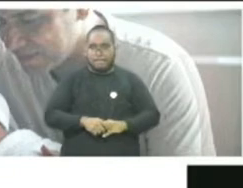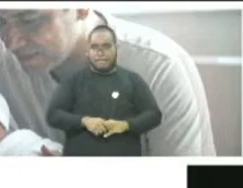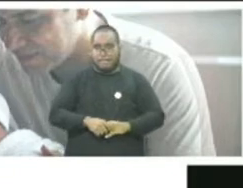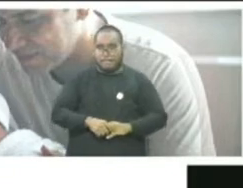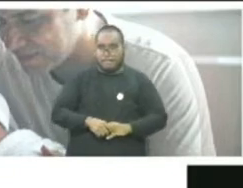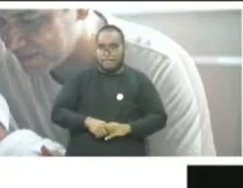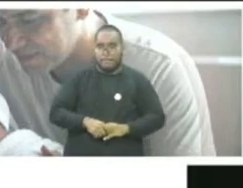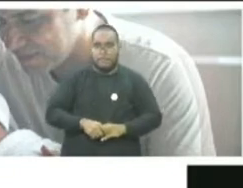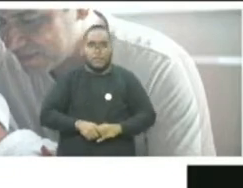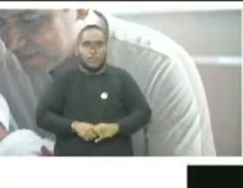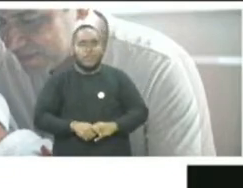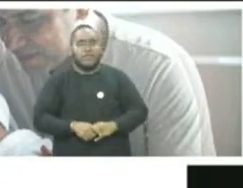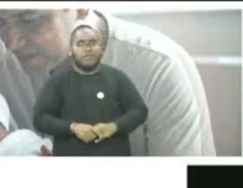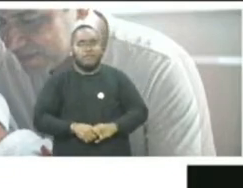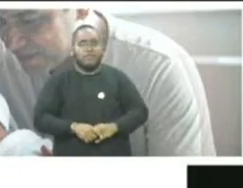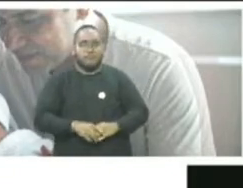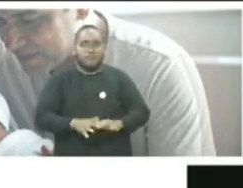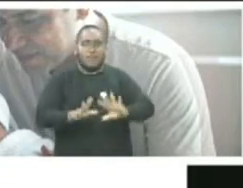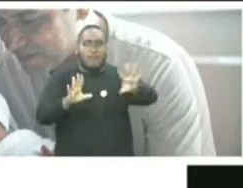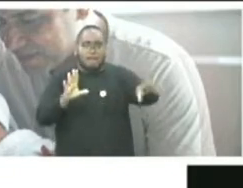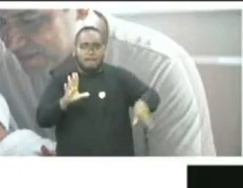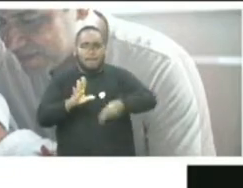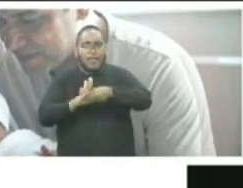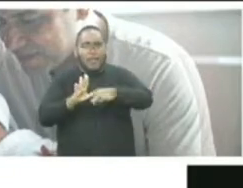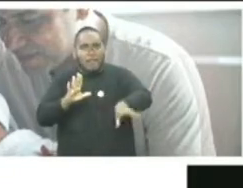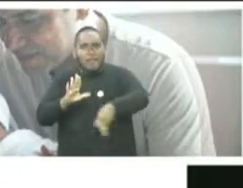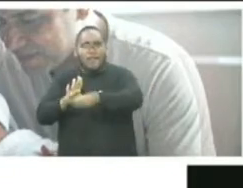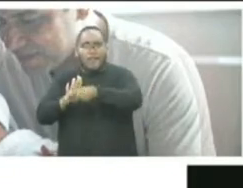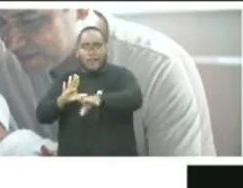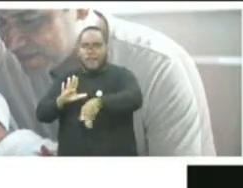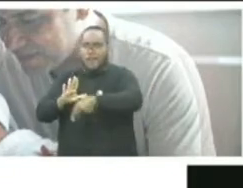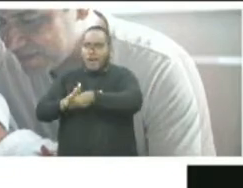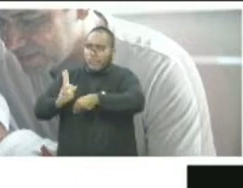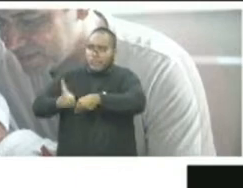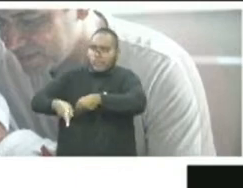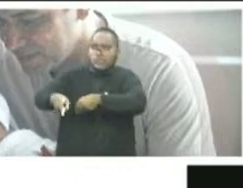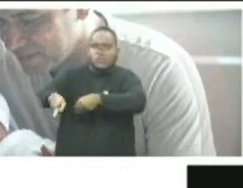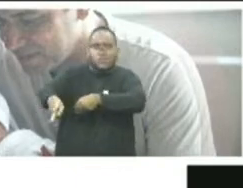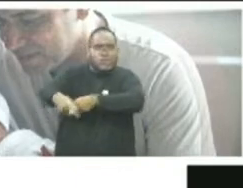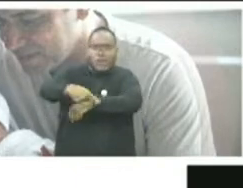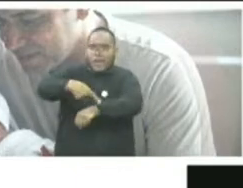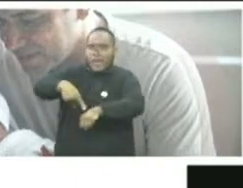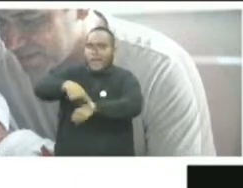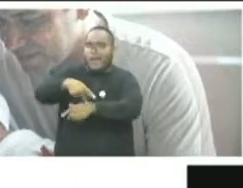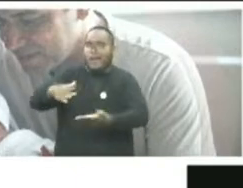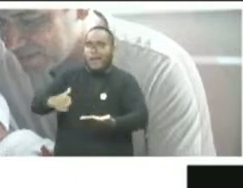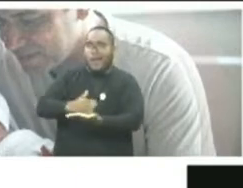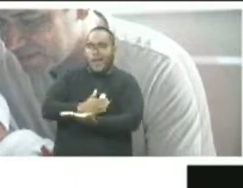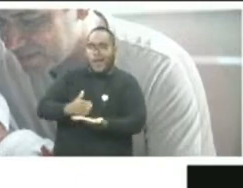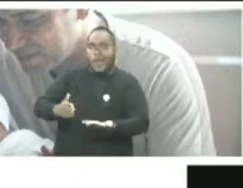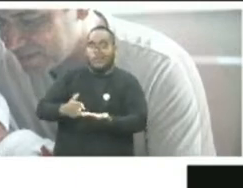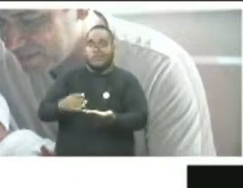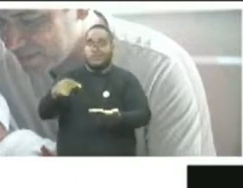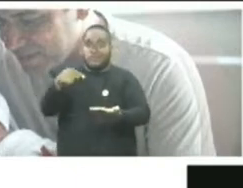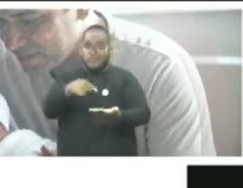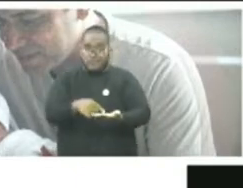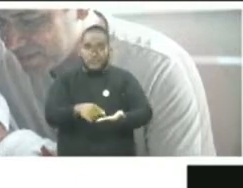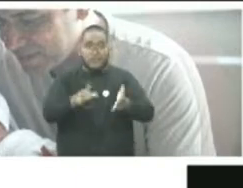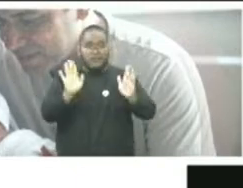forma contínua em alguns países. Alguns países estarão aqui mostrando a sua